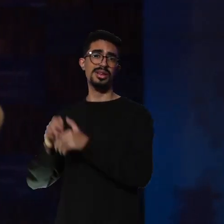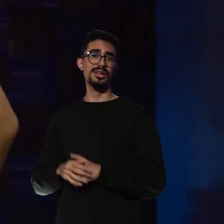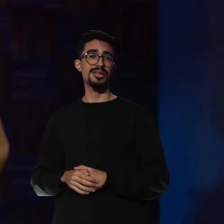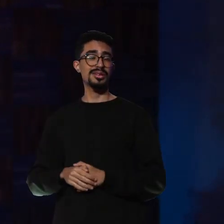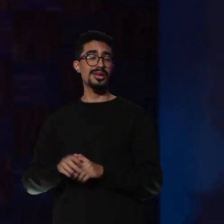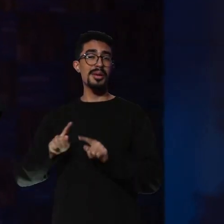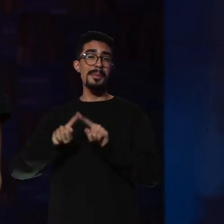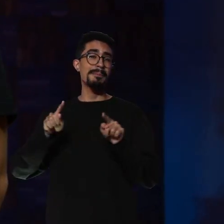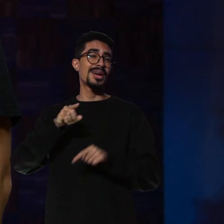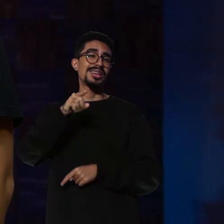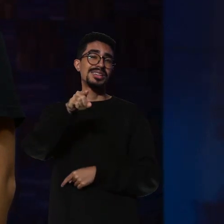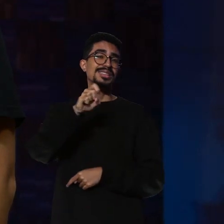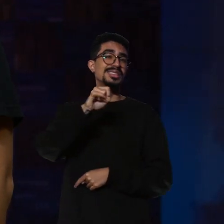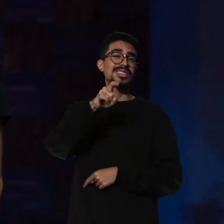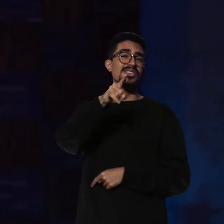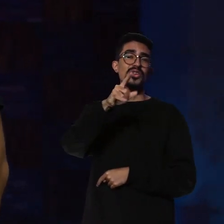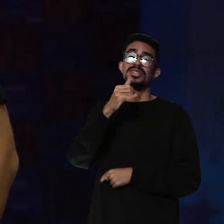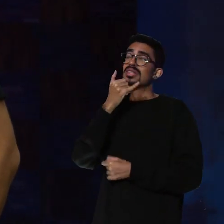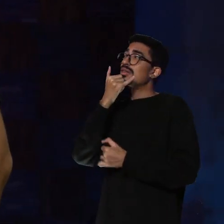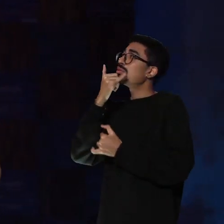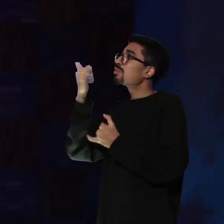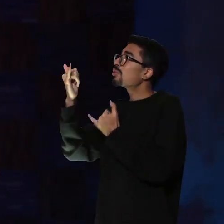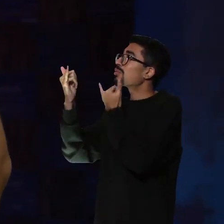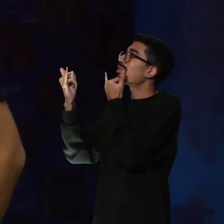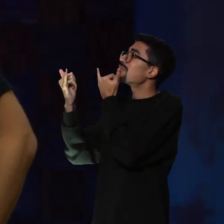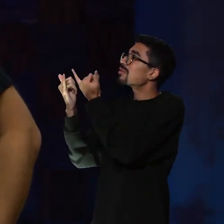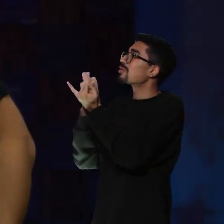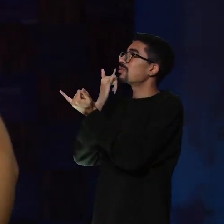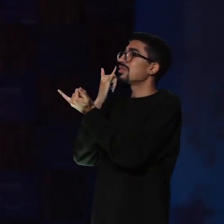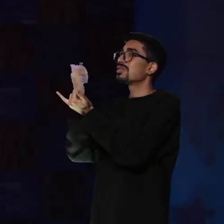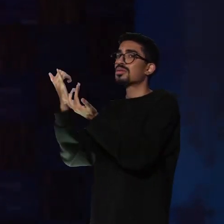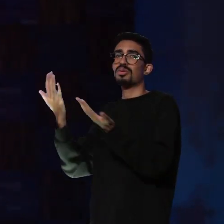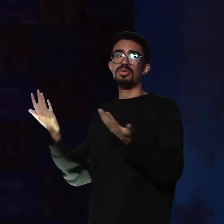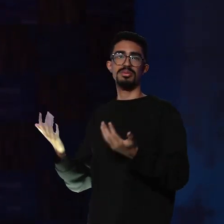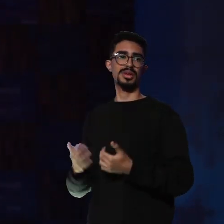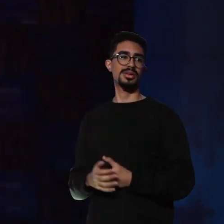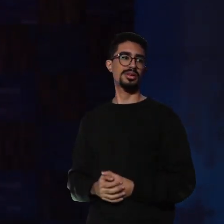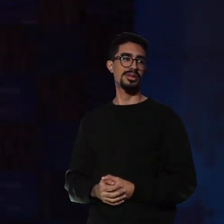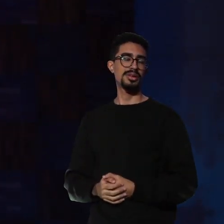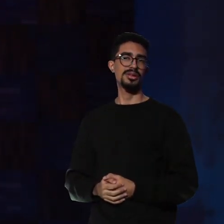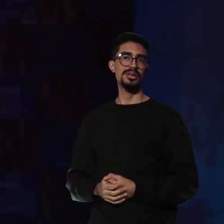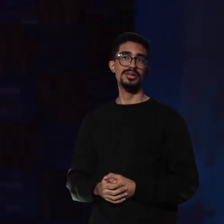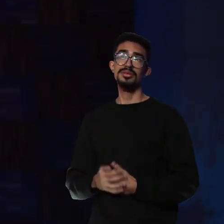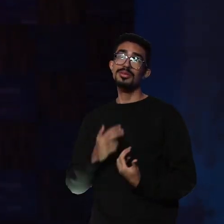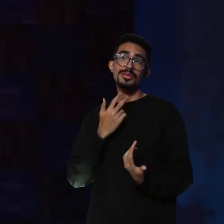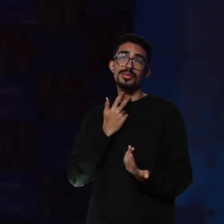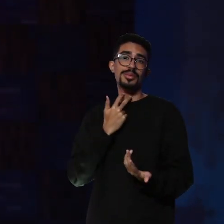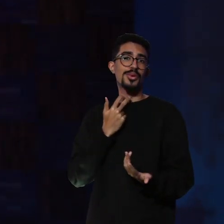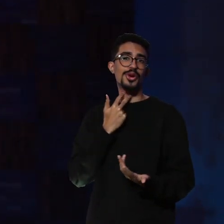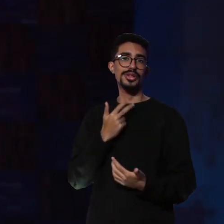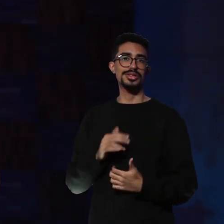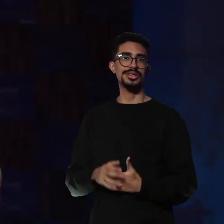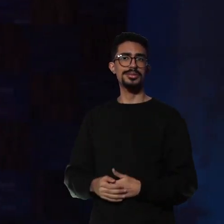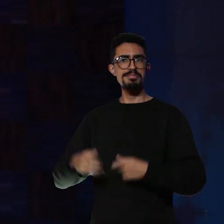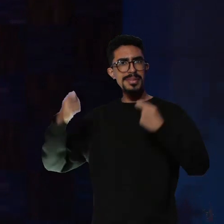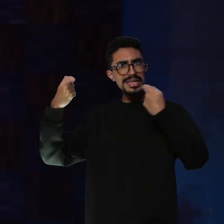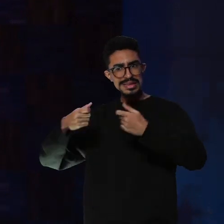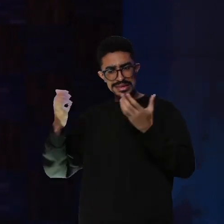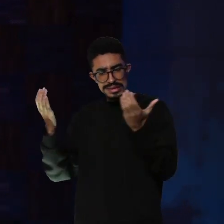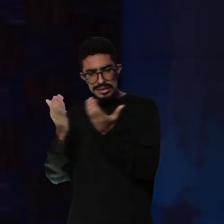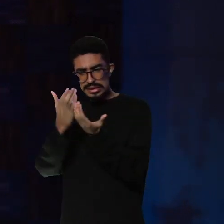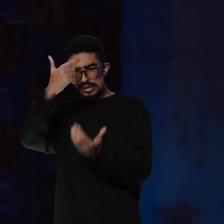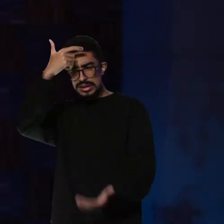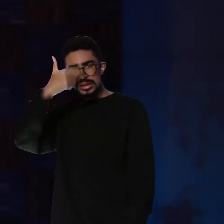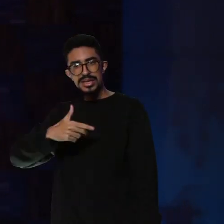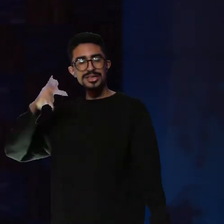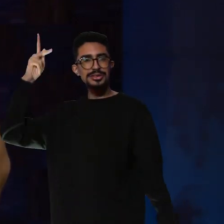irmão, hoje em dia o pessoal já fala, né? Não dá para ser crente mais, tem que ser crente, crente. É ou não é